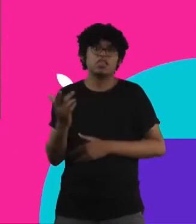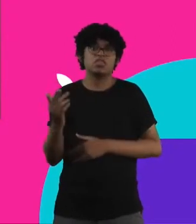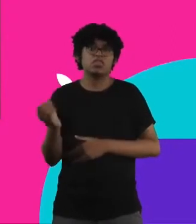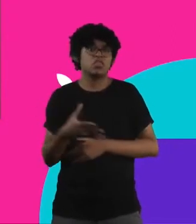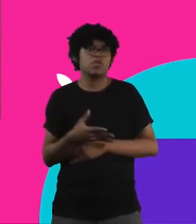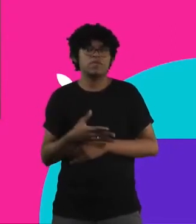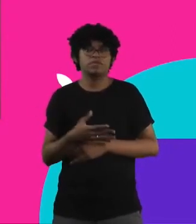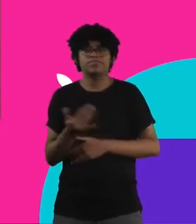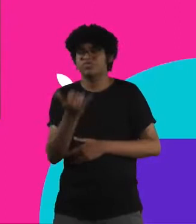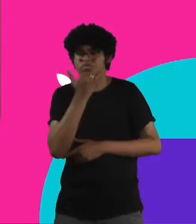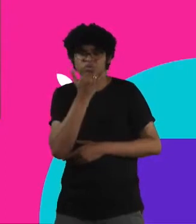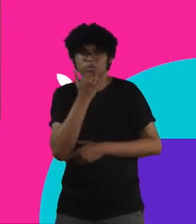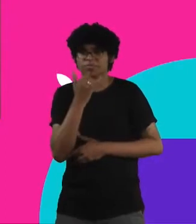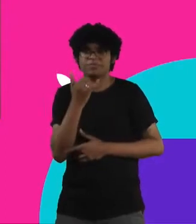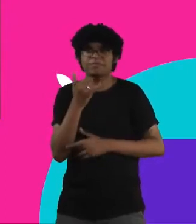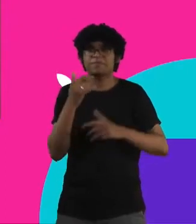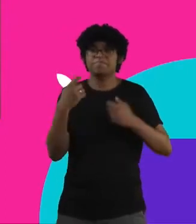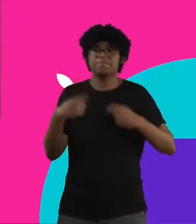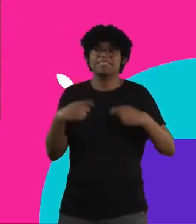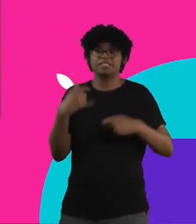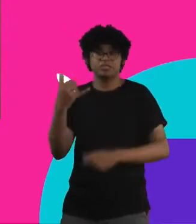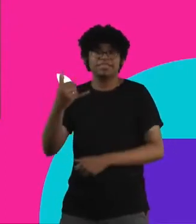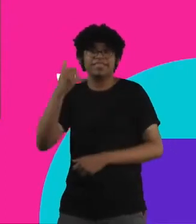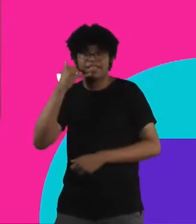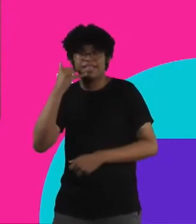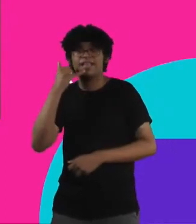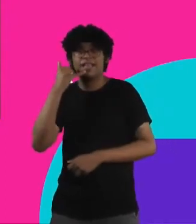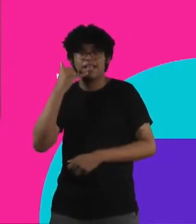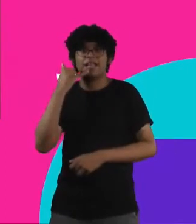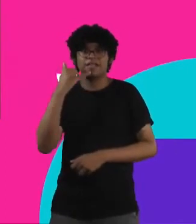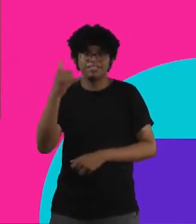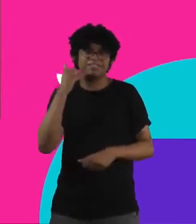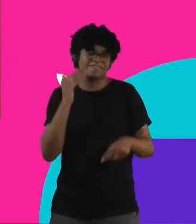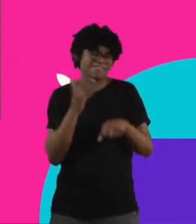ter que atender um telefone aqui que vai dar interferência